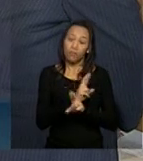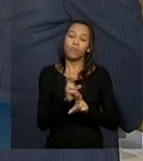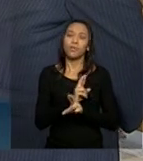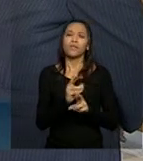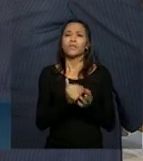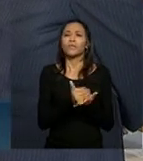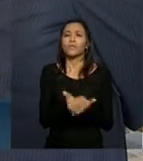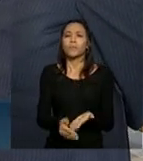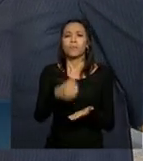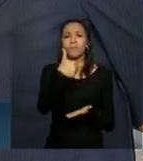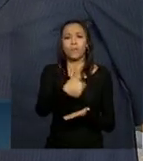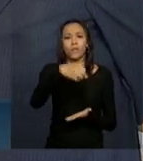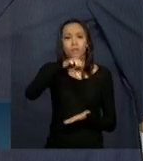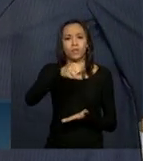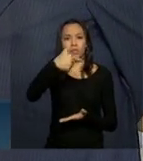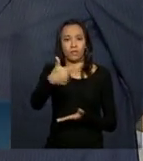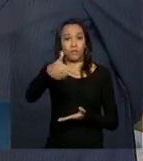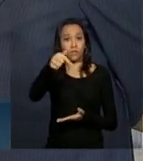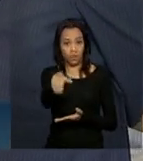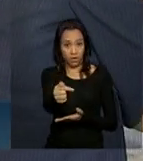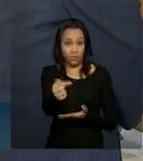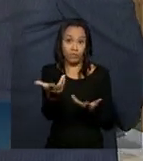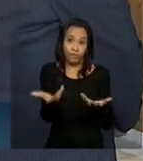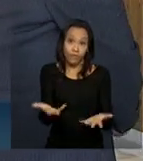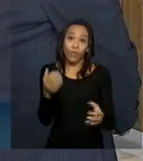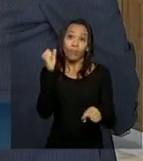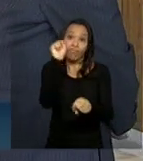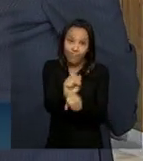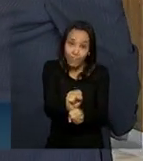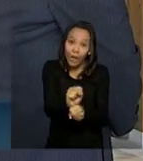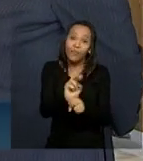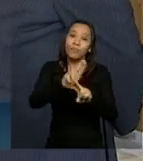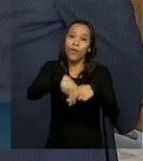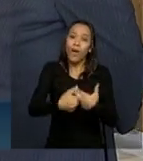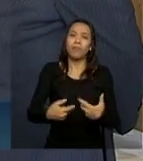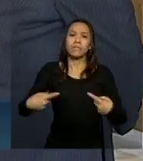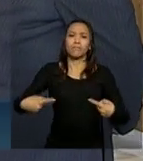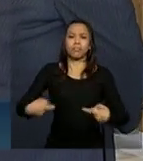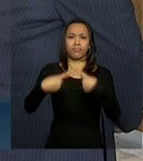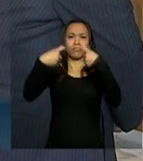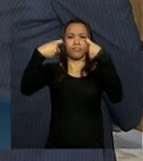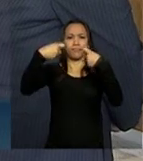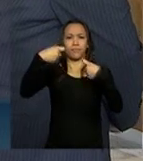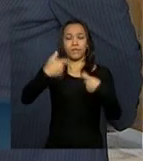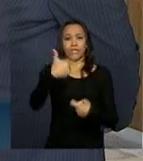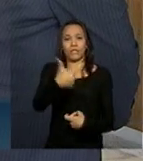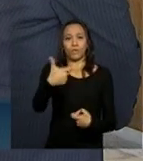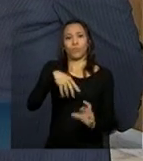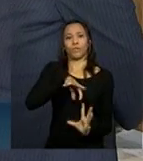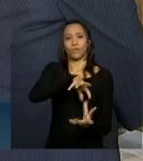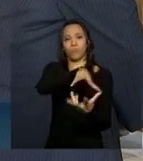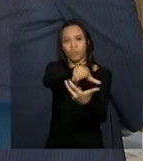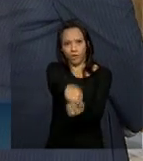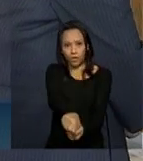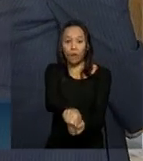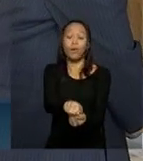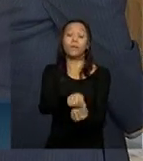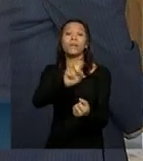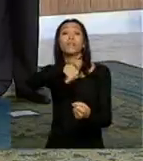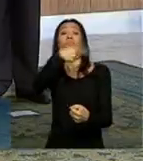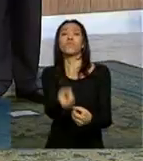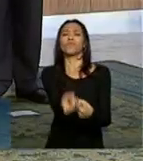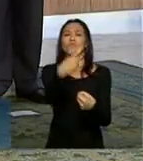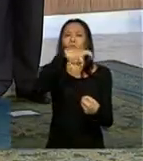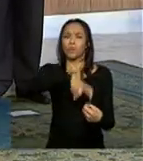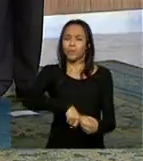em 1927, porém foram interrompidas durante a Segunda Guerra Mundial e restabelecidas